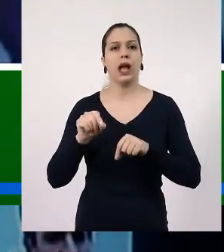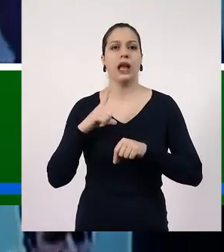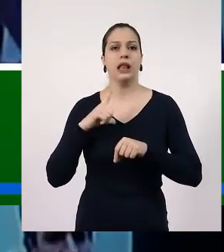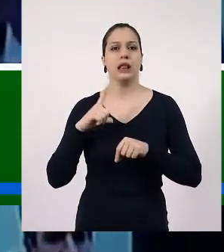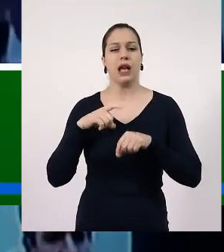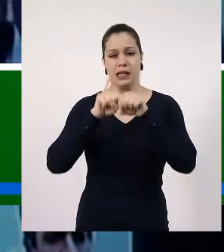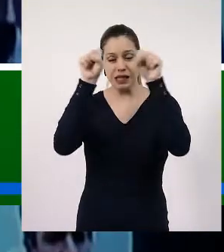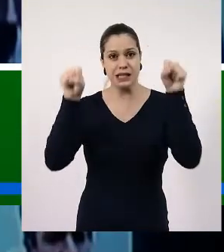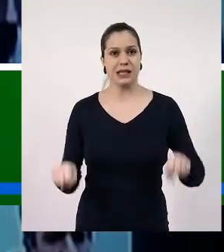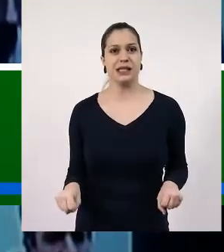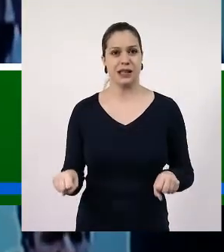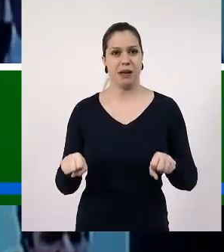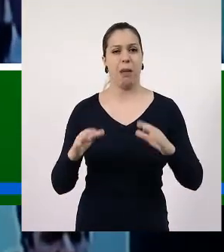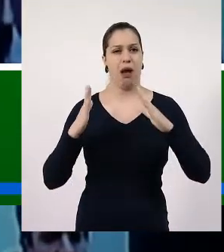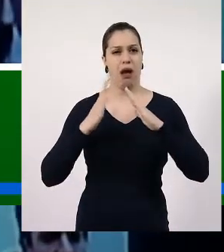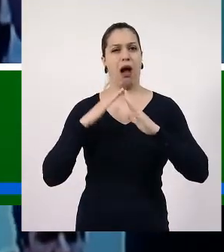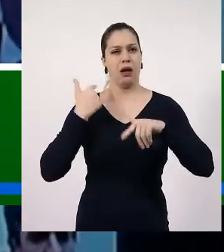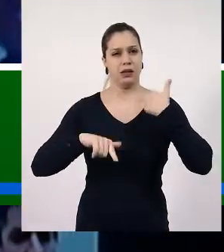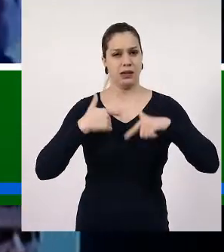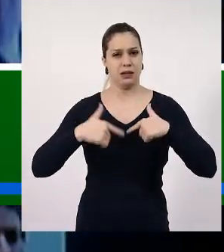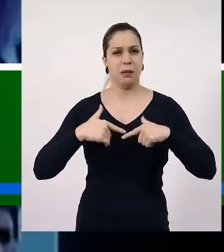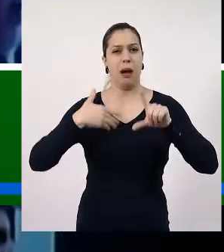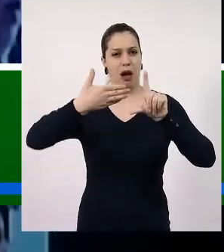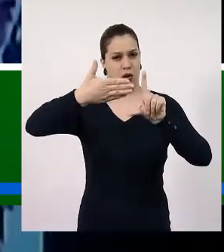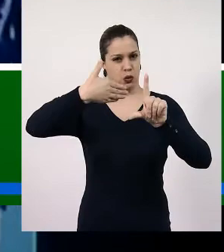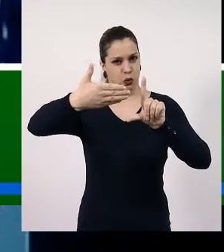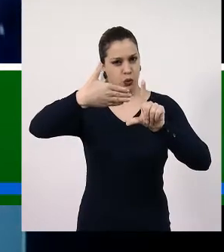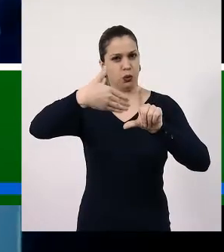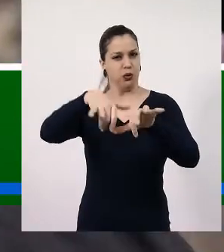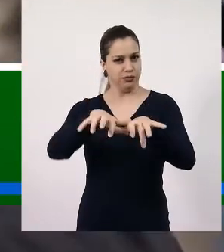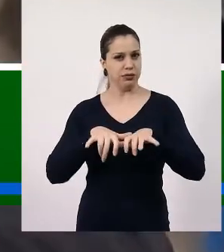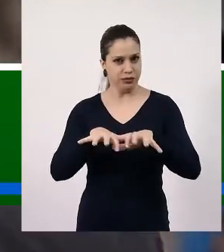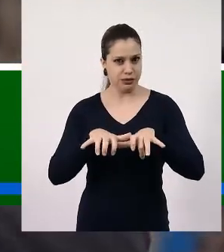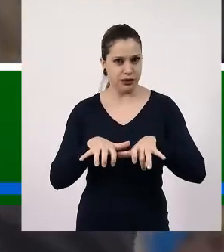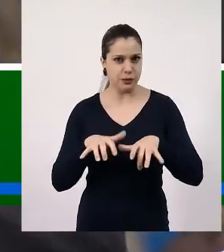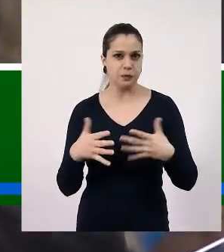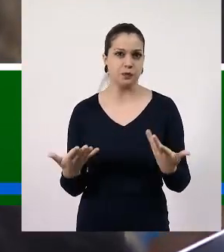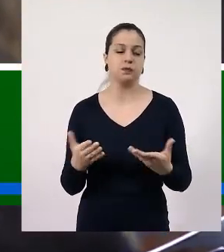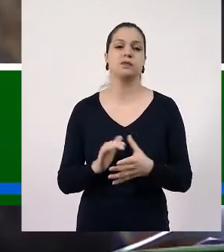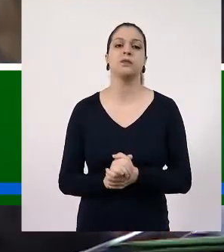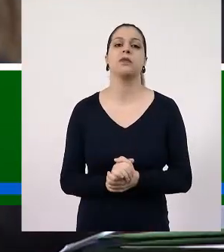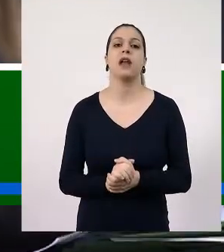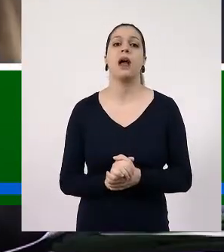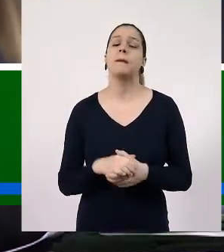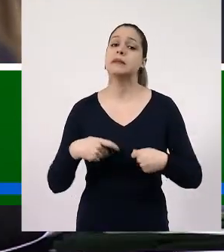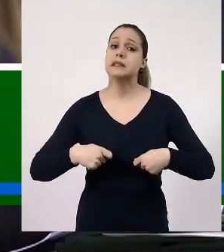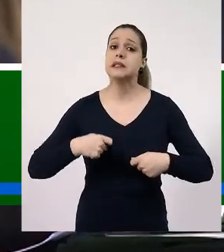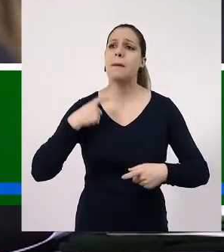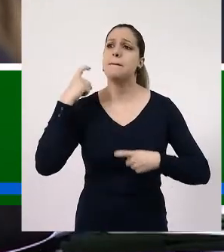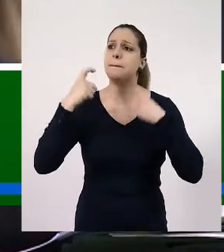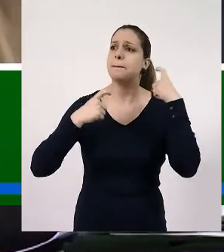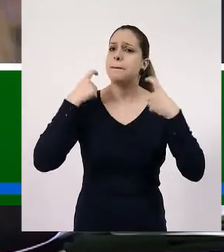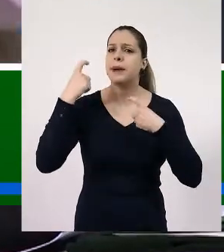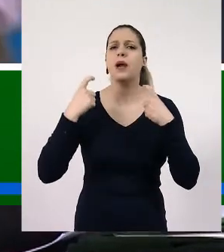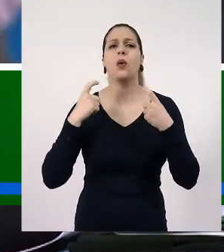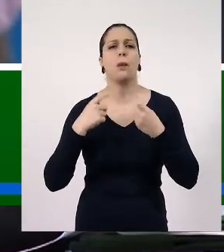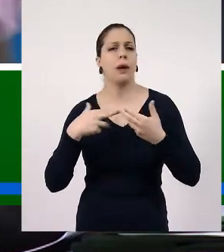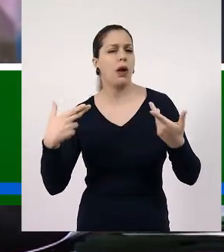sistema online, para poder discutir e poder votar, a gente tem se preocupado muito com esse detalhe,